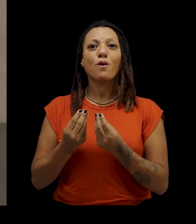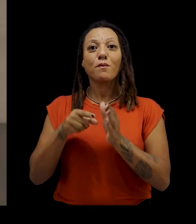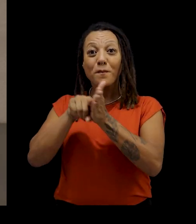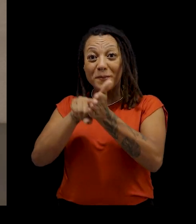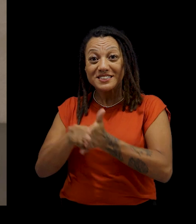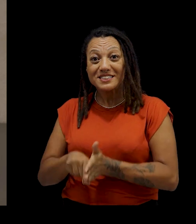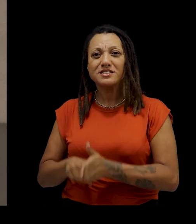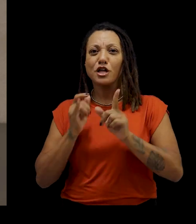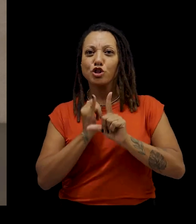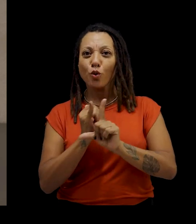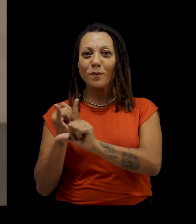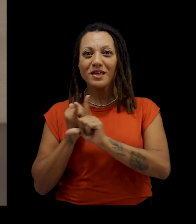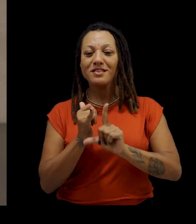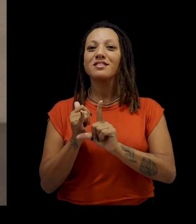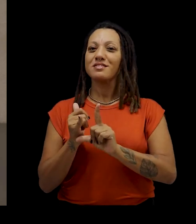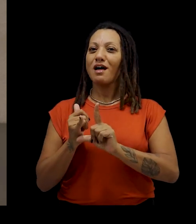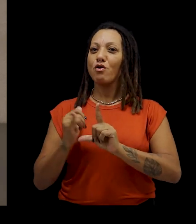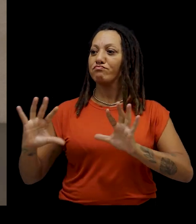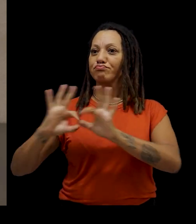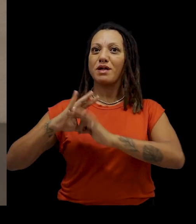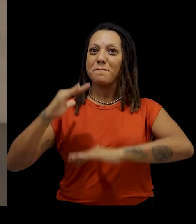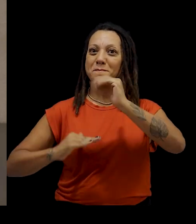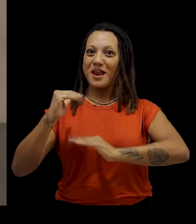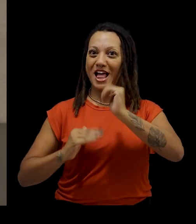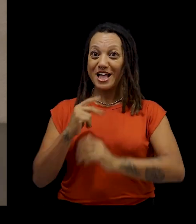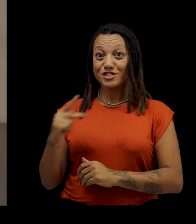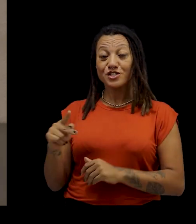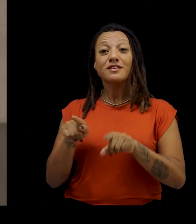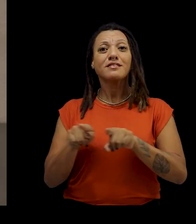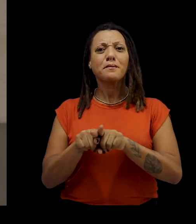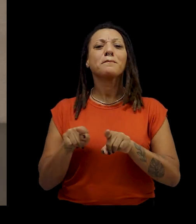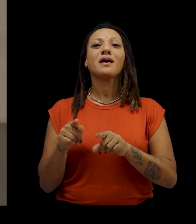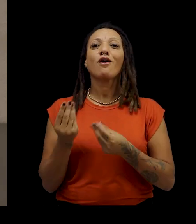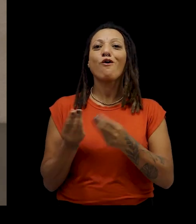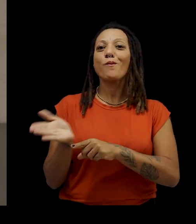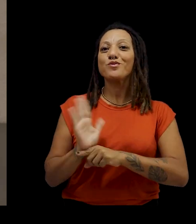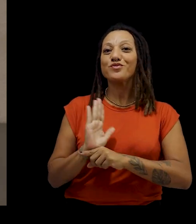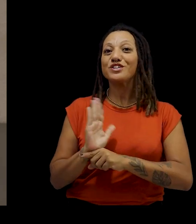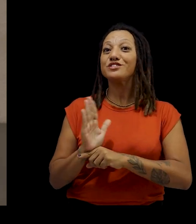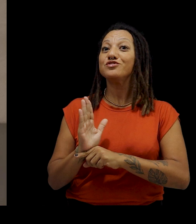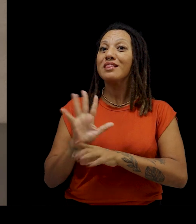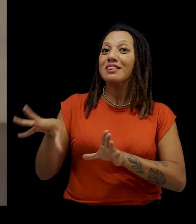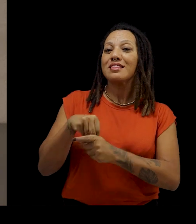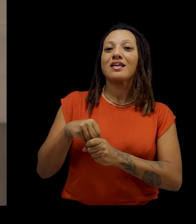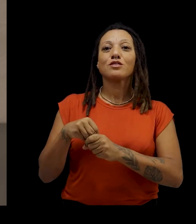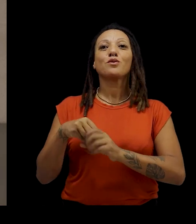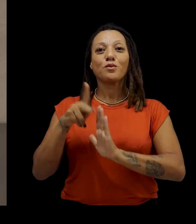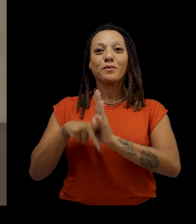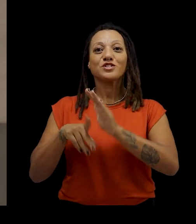uma pesquisa documental, por exemplo, informa a sua prática, e falar como esses vídeos também são parte do seu projeto de doutorado,